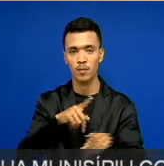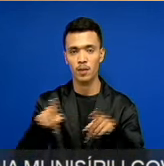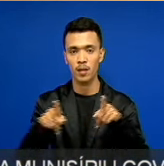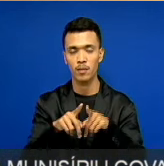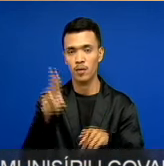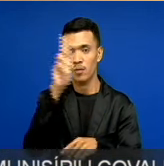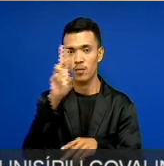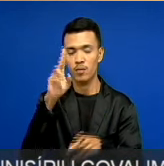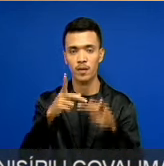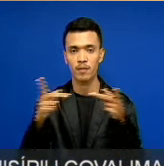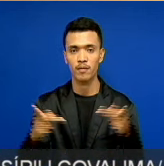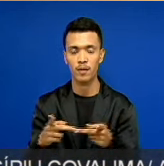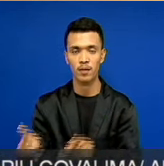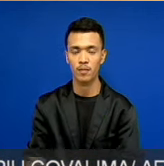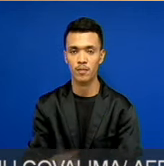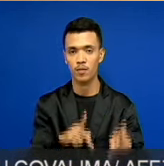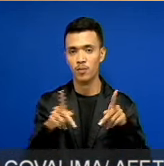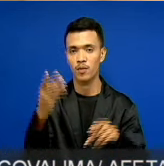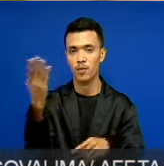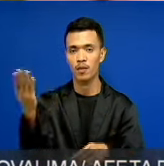Antiga no Vila Nova Paucau.